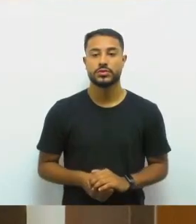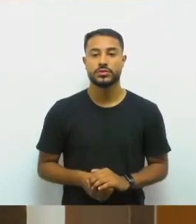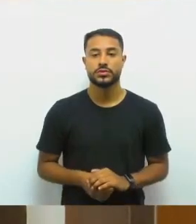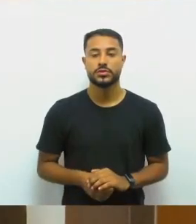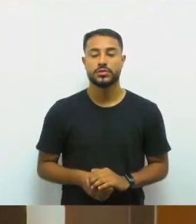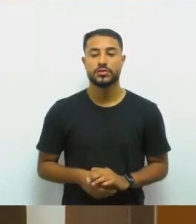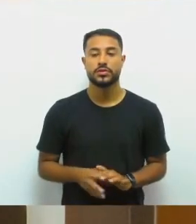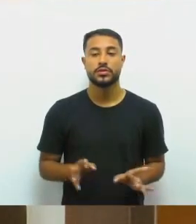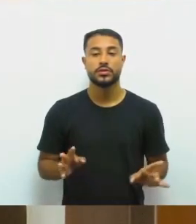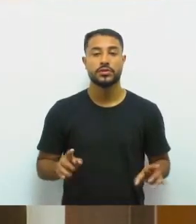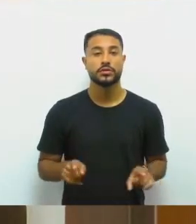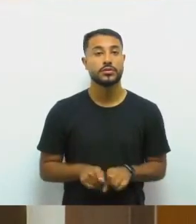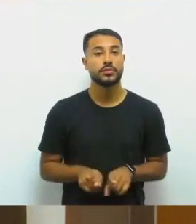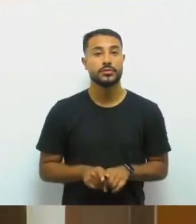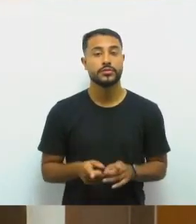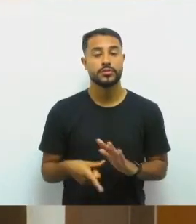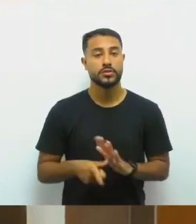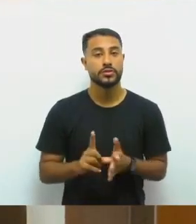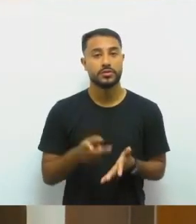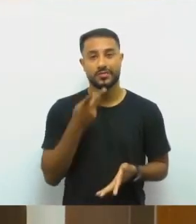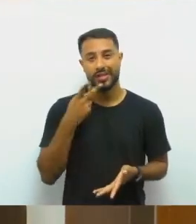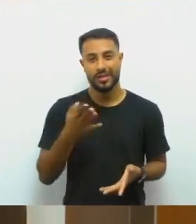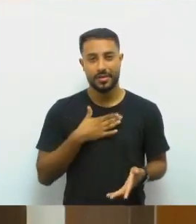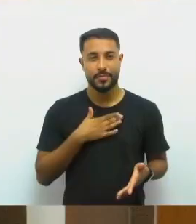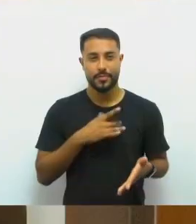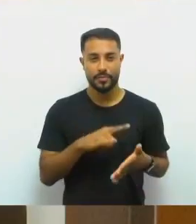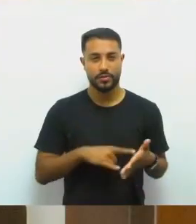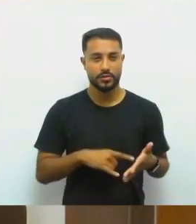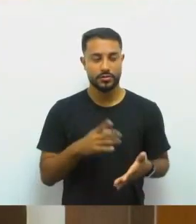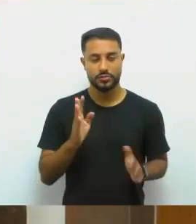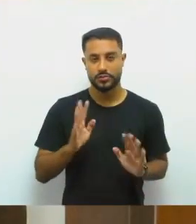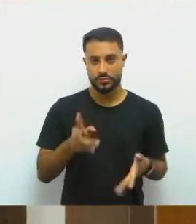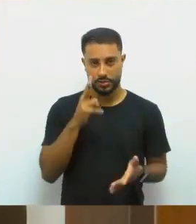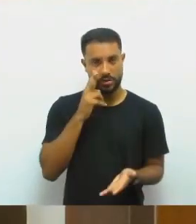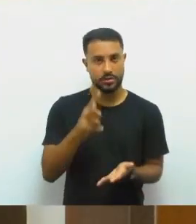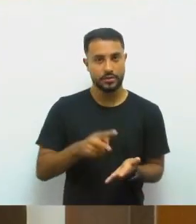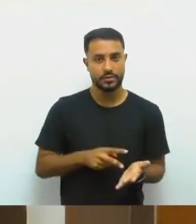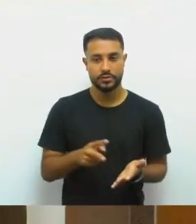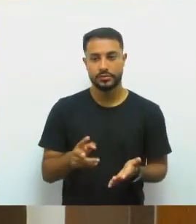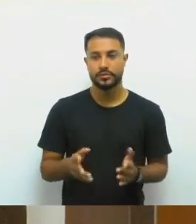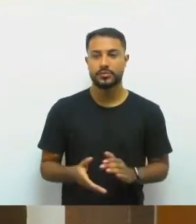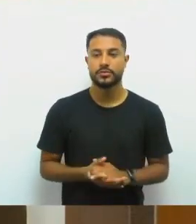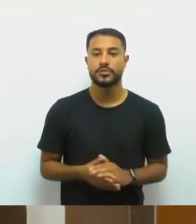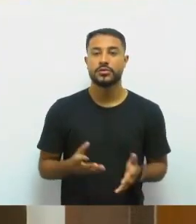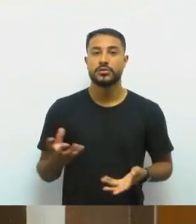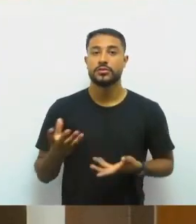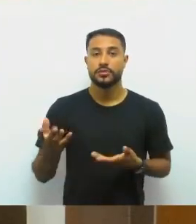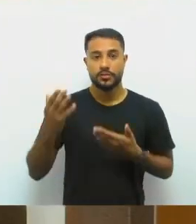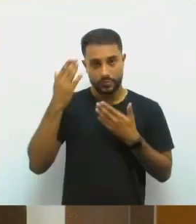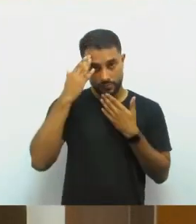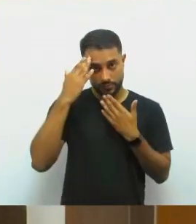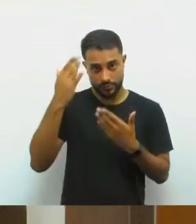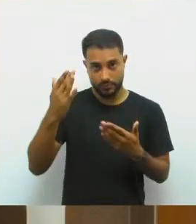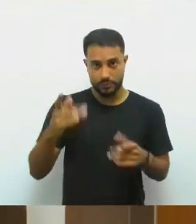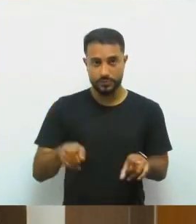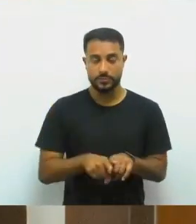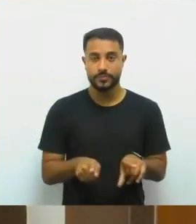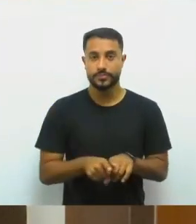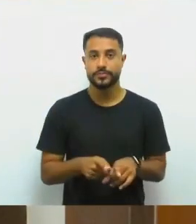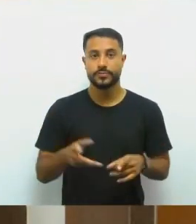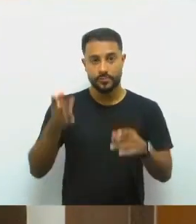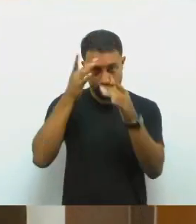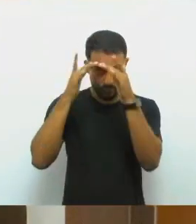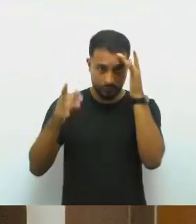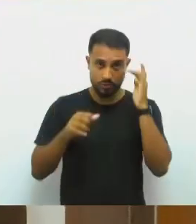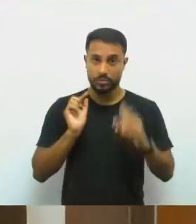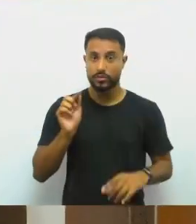Antes de entrar aqui nas minhas indicações, que já foram lidas rapidamente, quero agradecer aqui o pessoal da